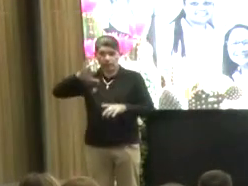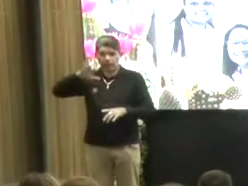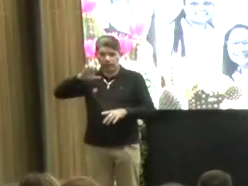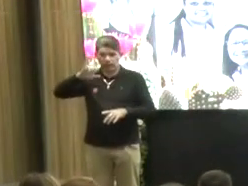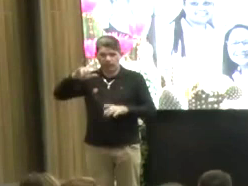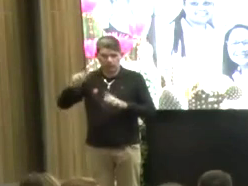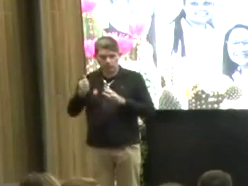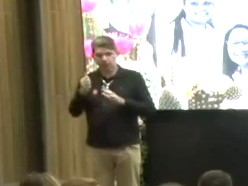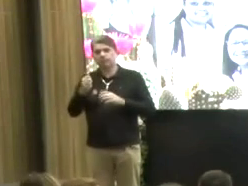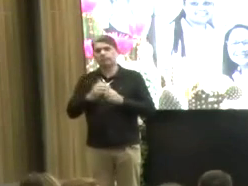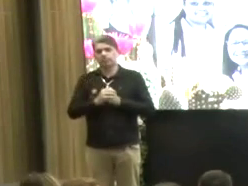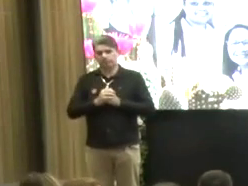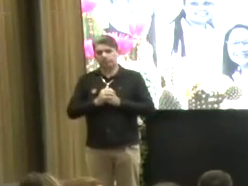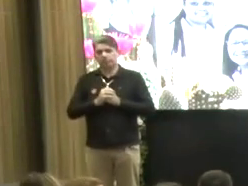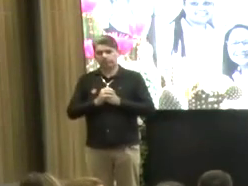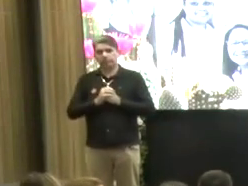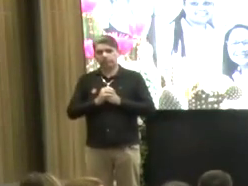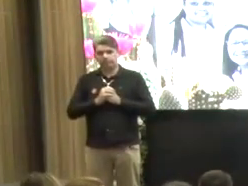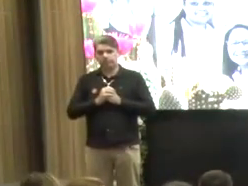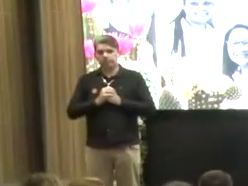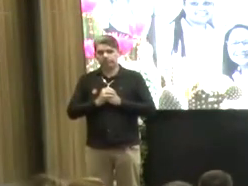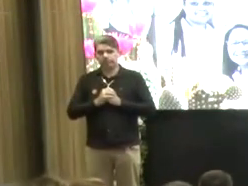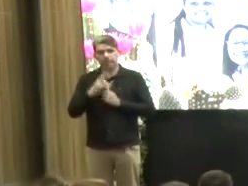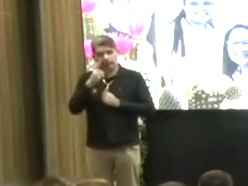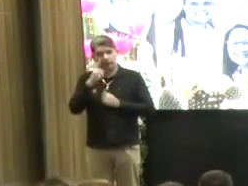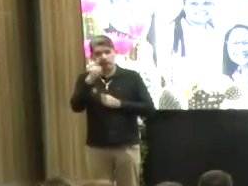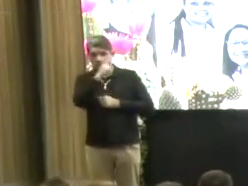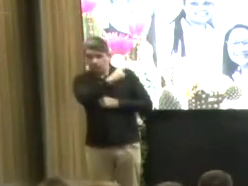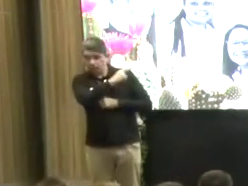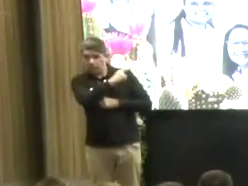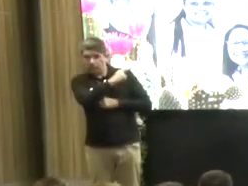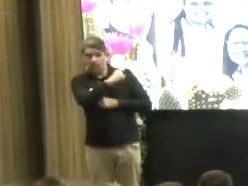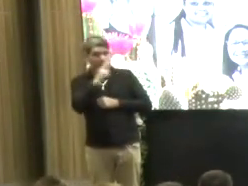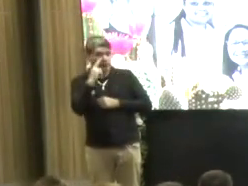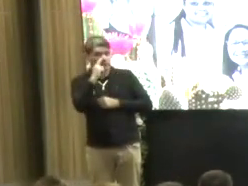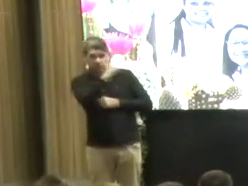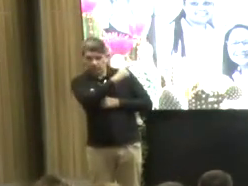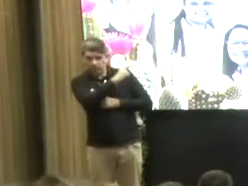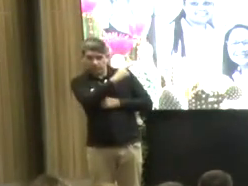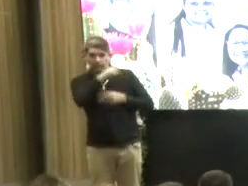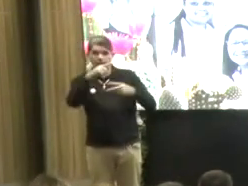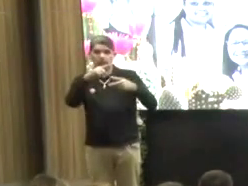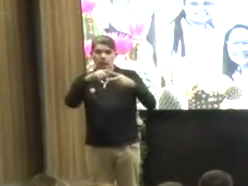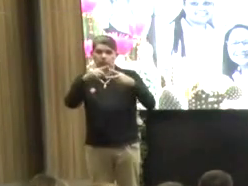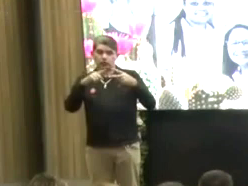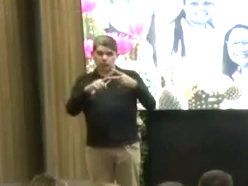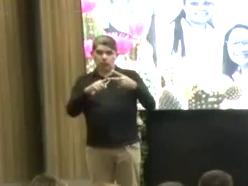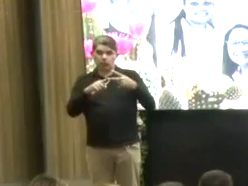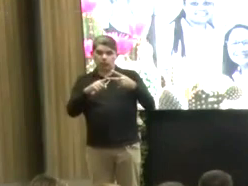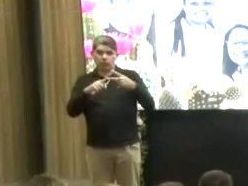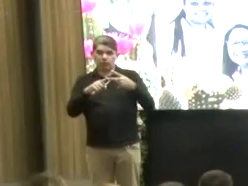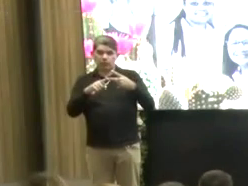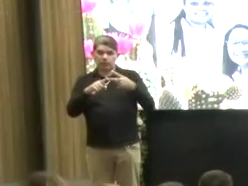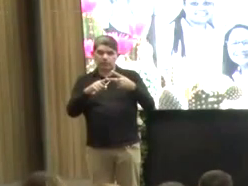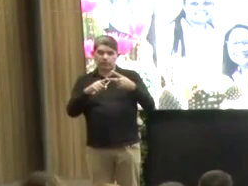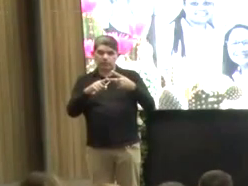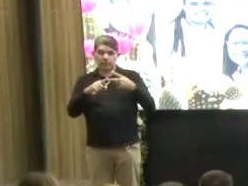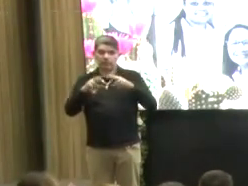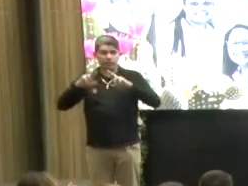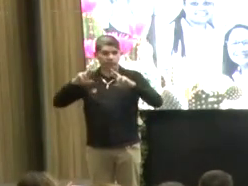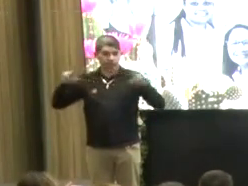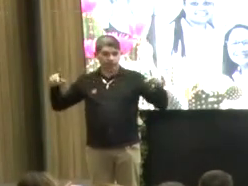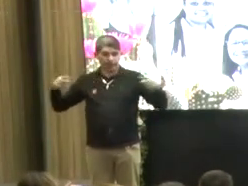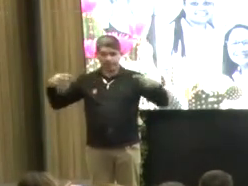adultos. E a gente vê aqui dois polos, né, do debate. Primeiro, um gráfico